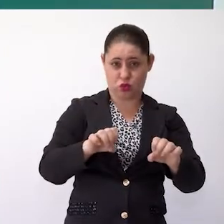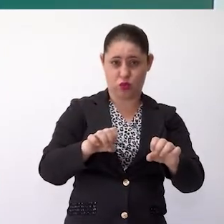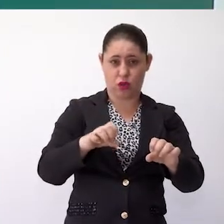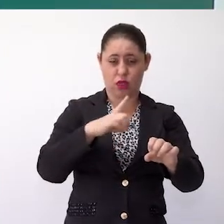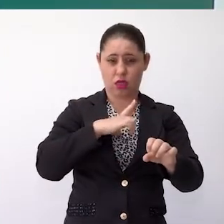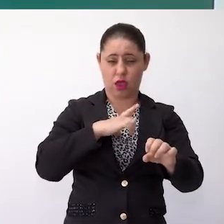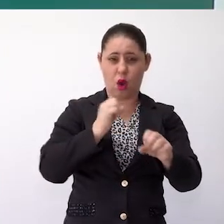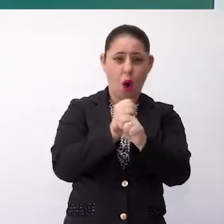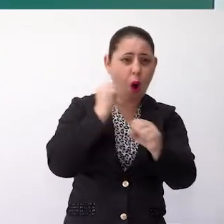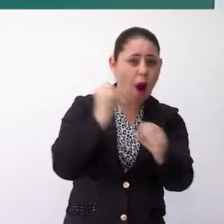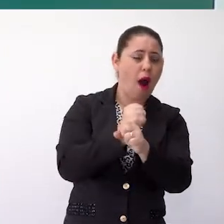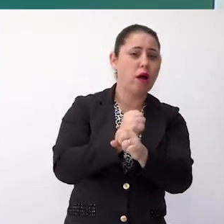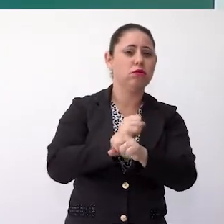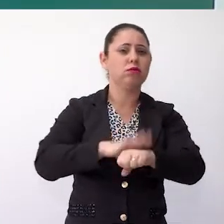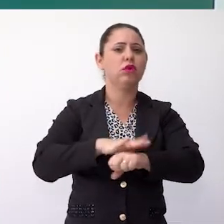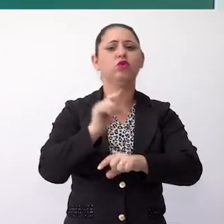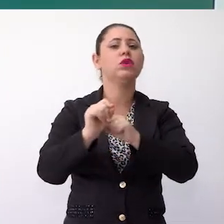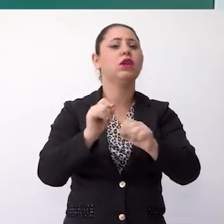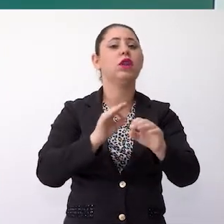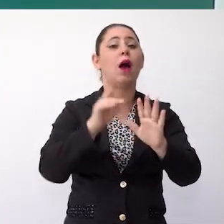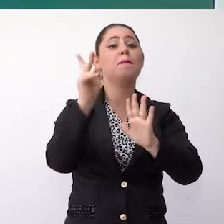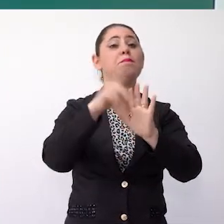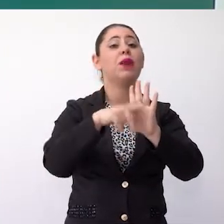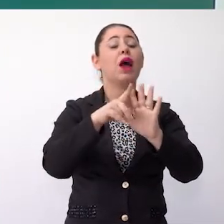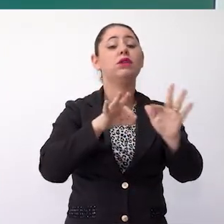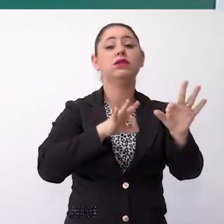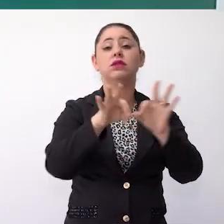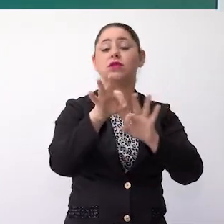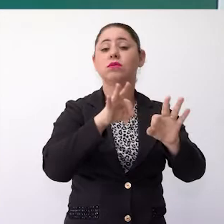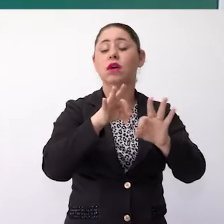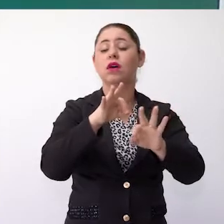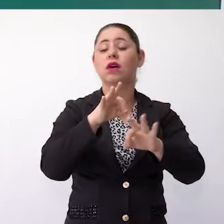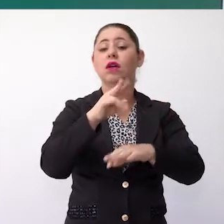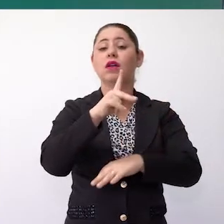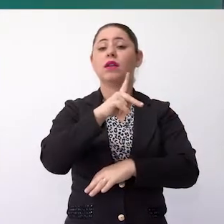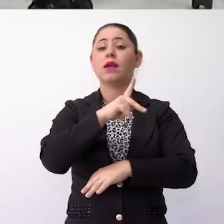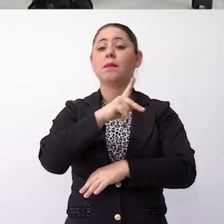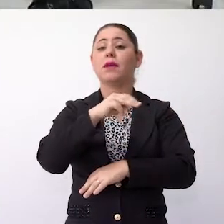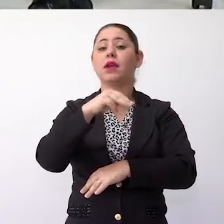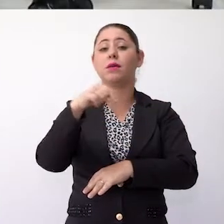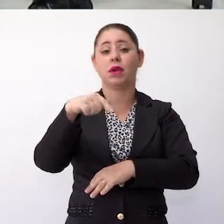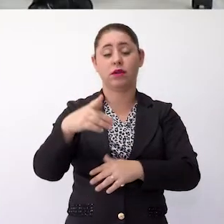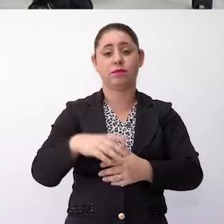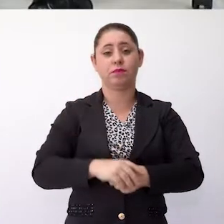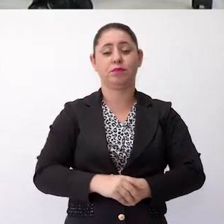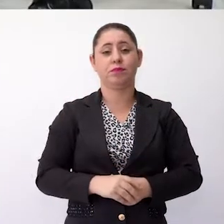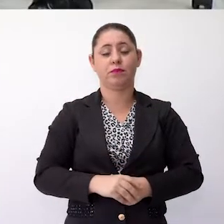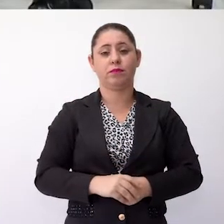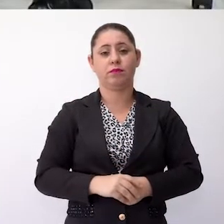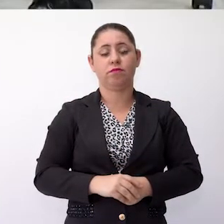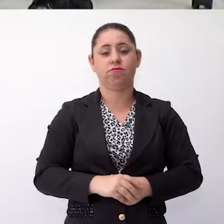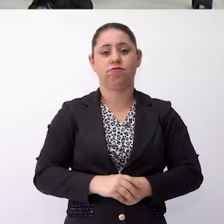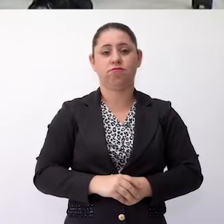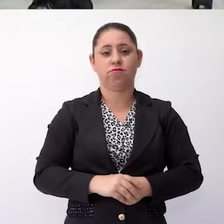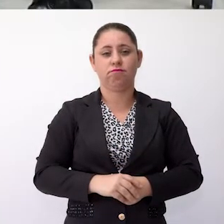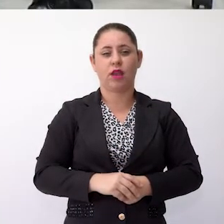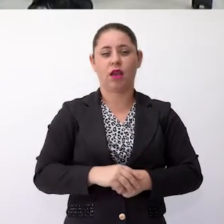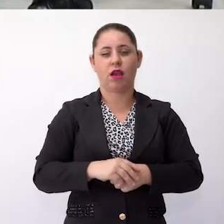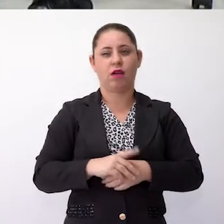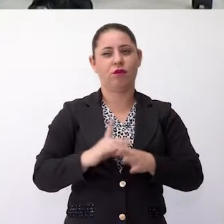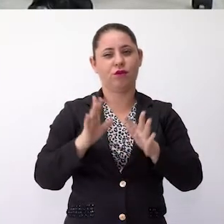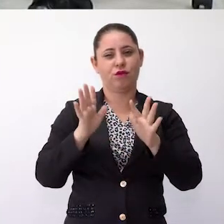mais homens? O que está no planejamento da nossa Polícia Militar Rodoviária? No final